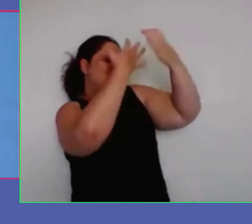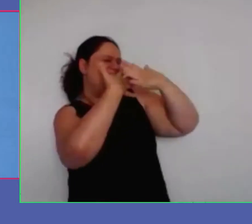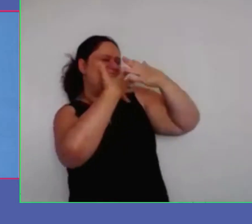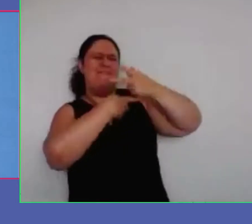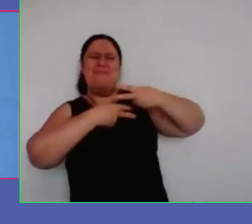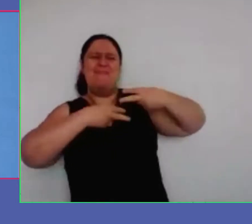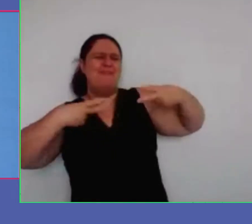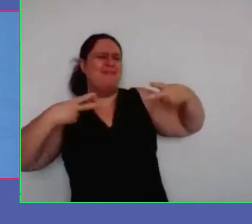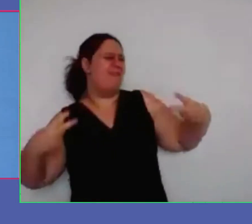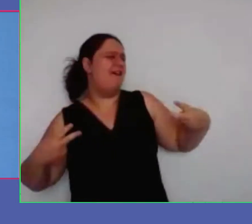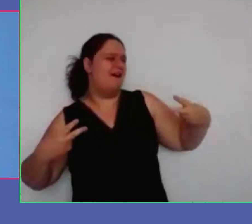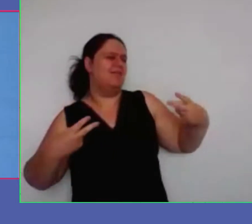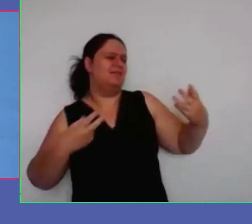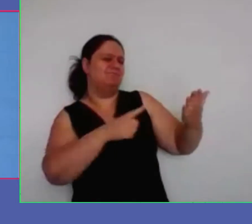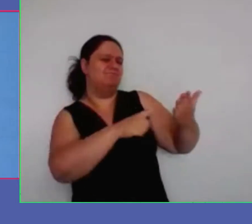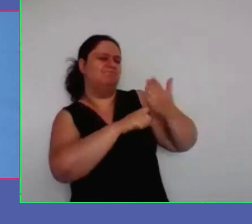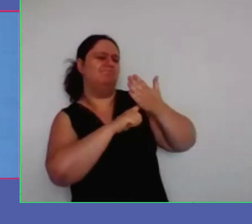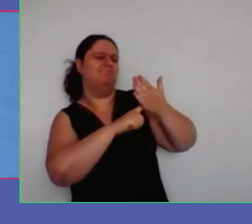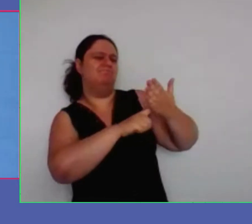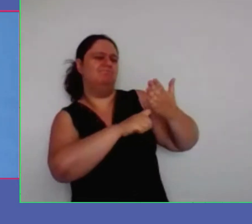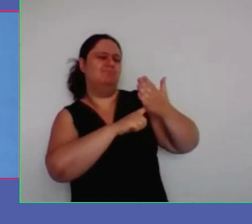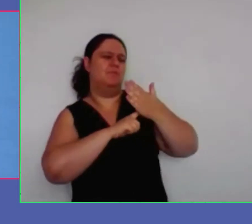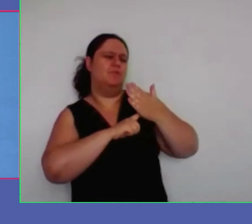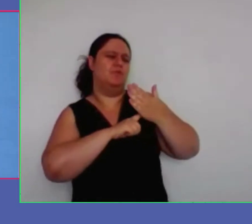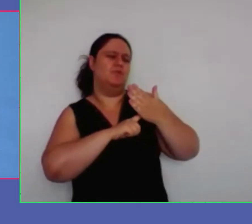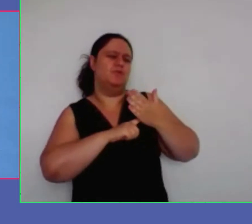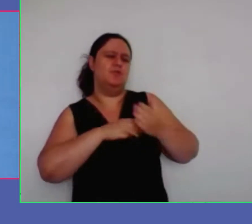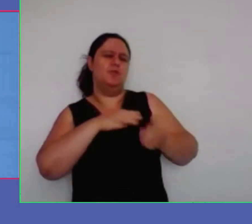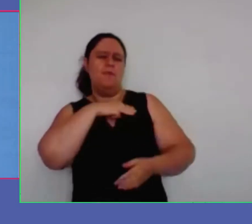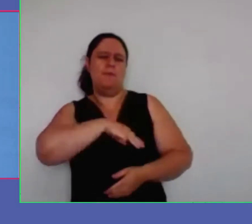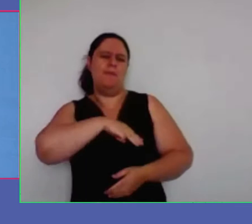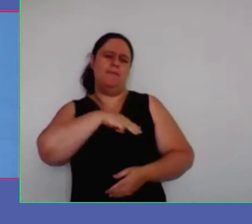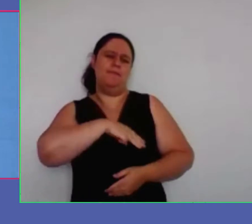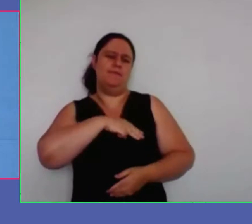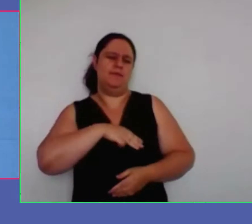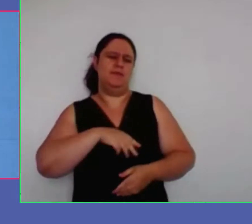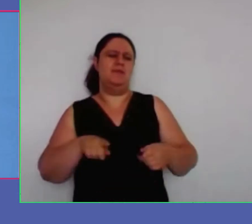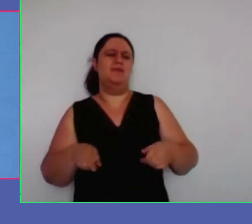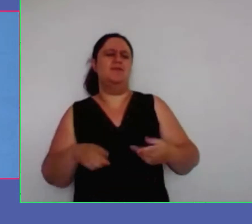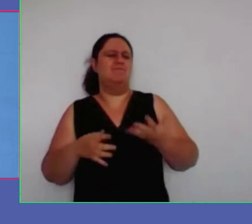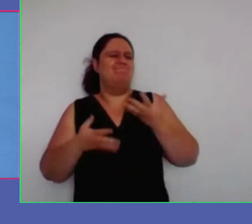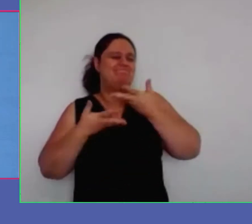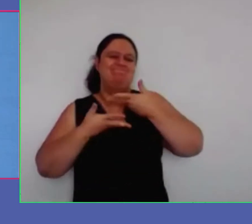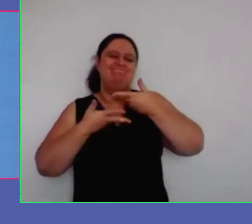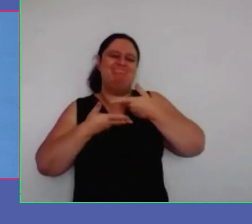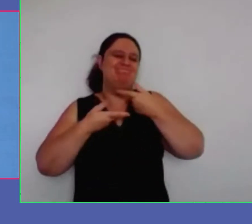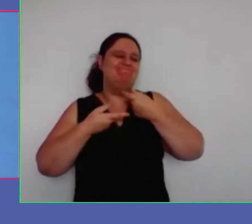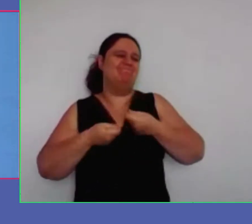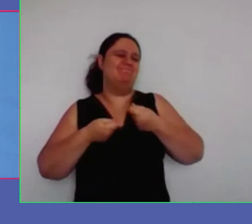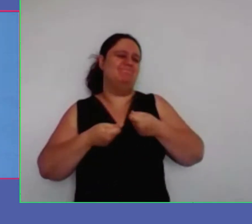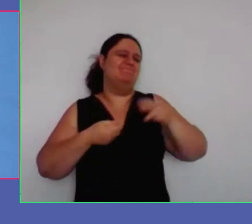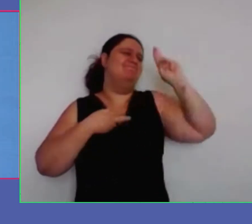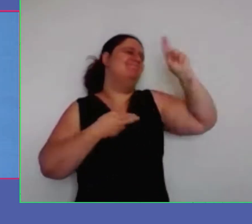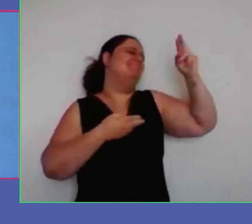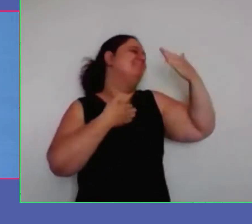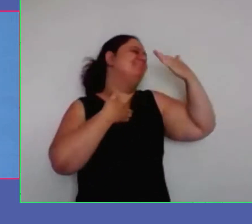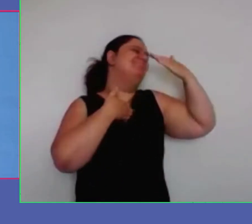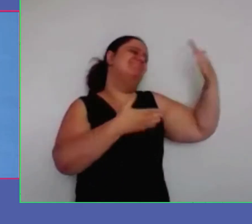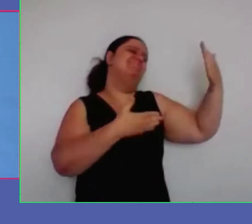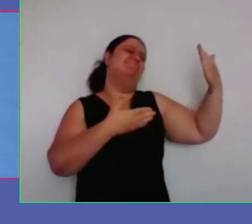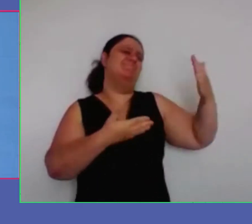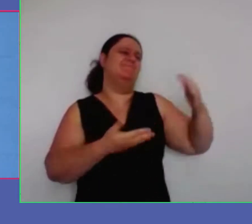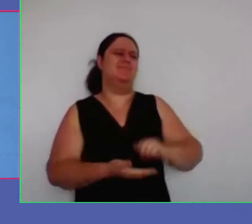através do livro de Mateus, tantas riquezas. Senhor, nós só temos te agradecer, e